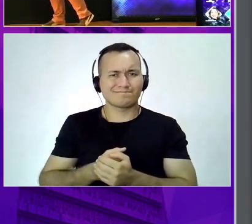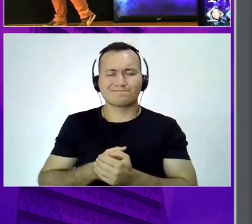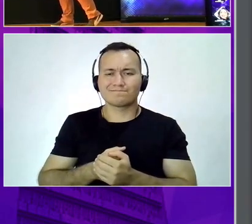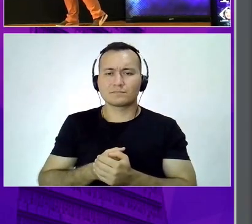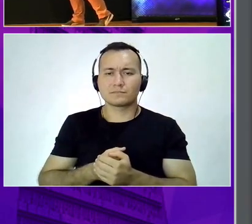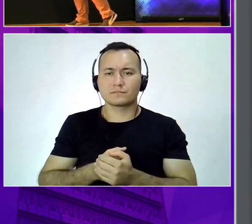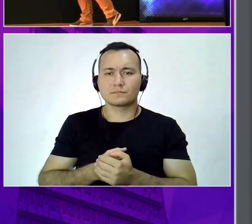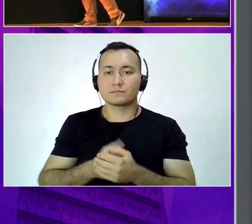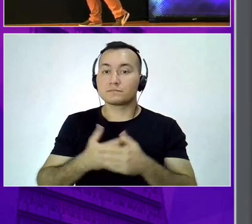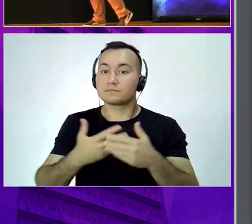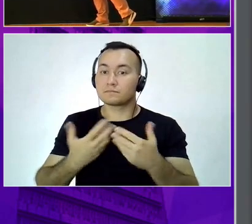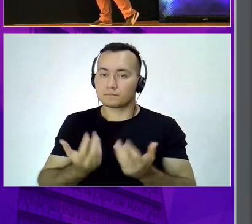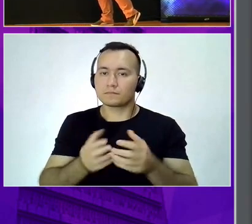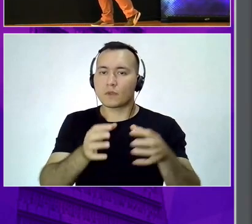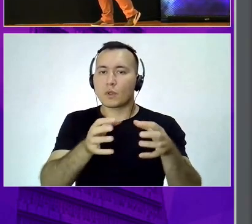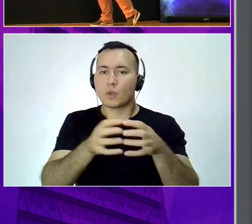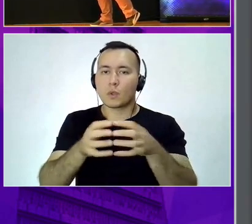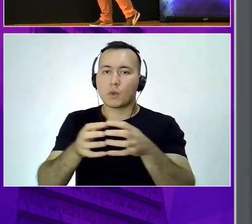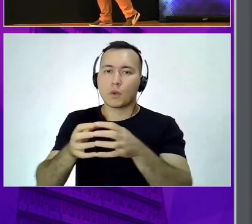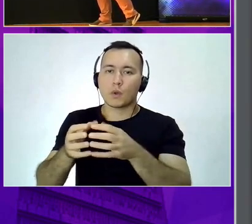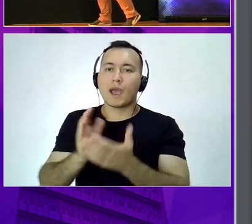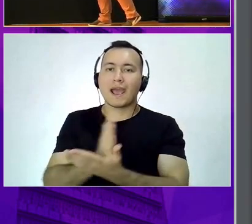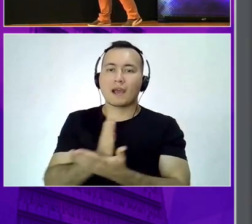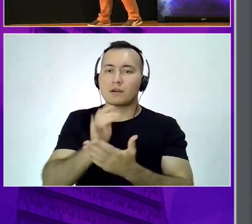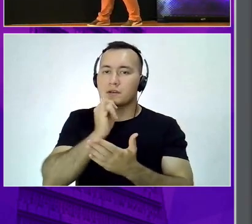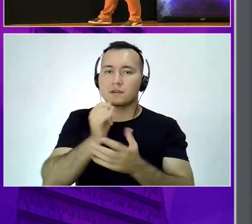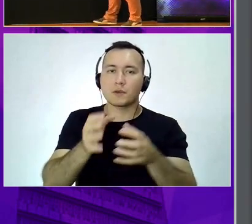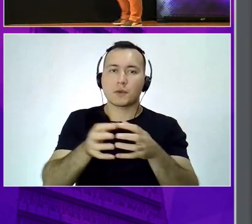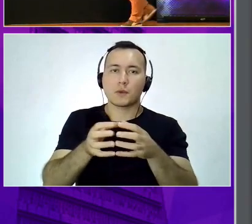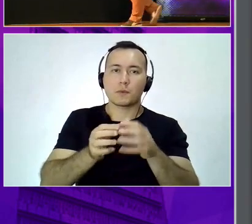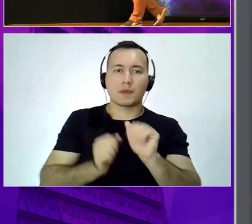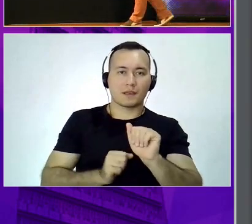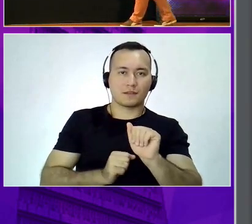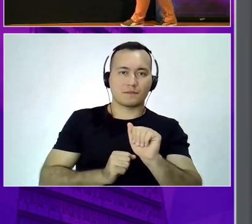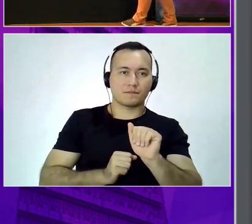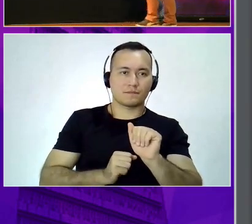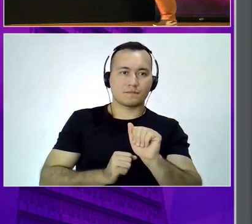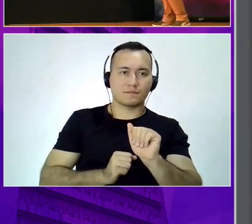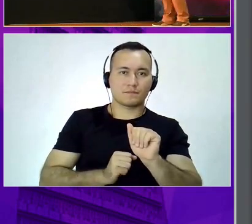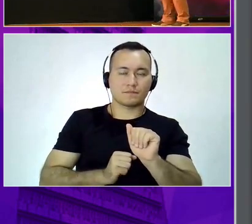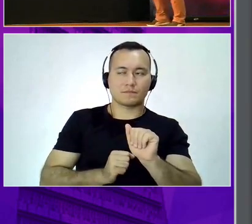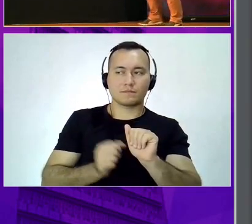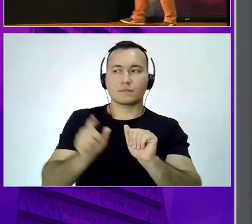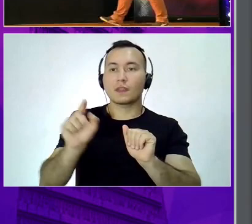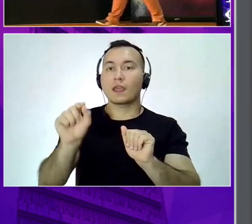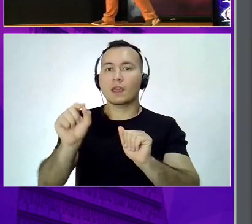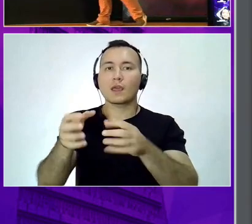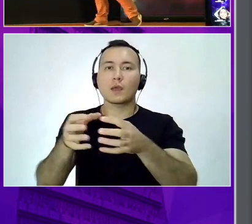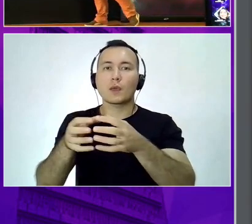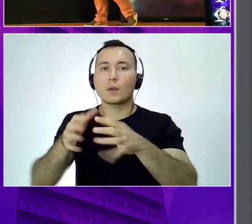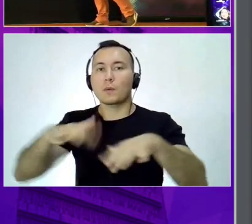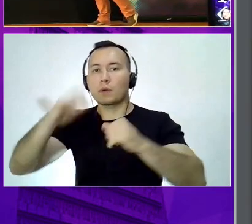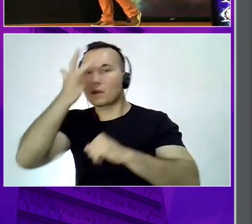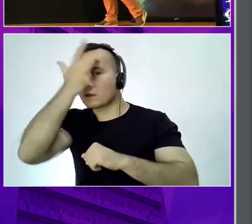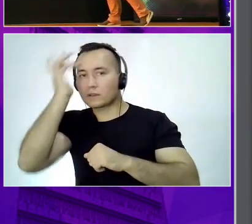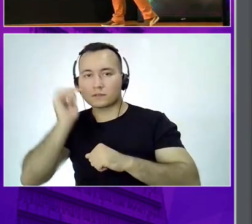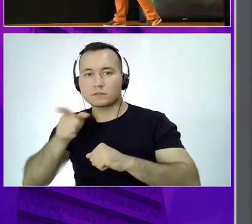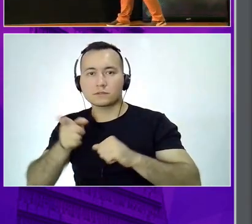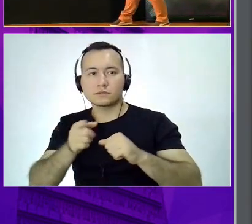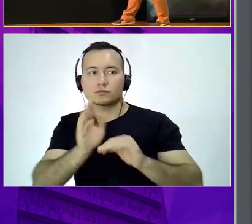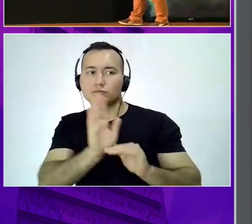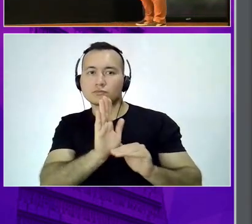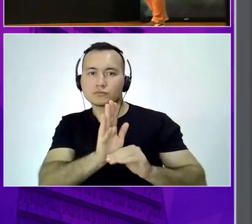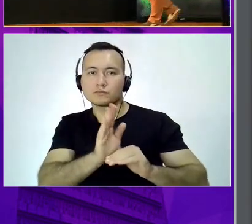de equipes, né? Tem aqui a equipe A, que está aqui, né, no patrocinador, tem a equipe C, né, que está